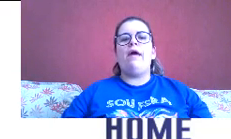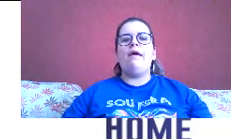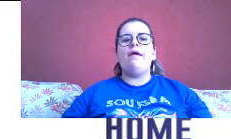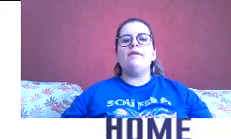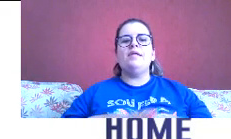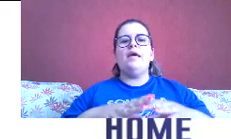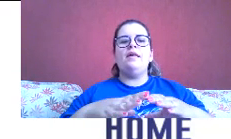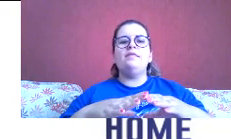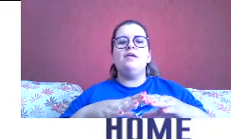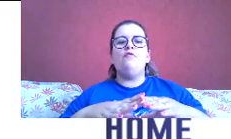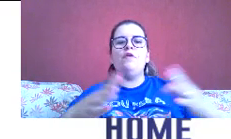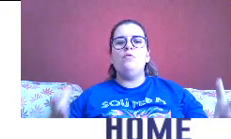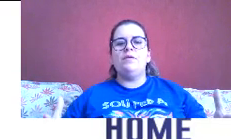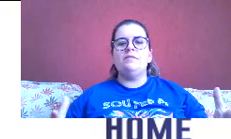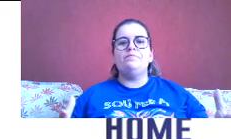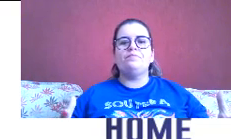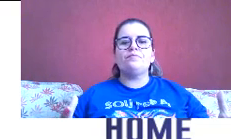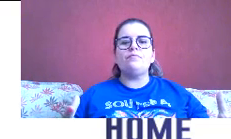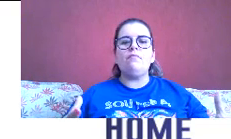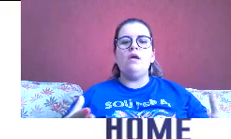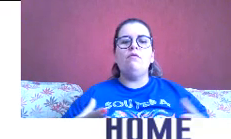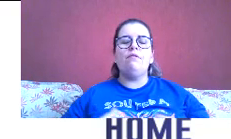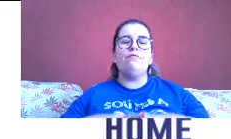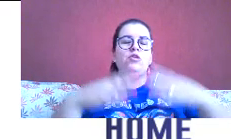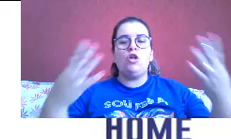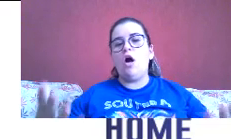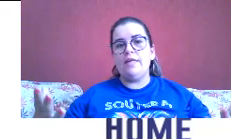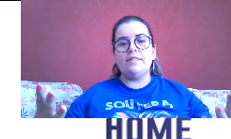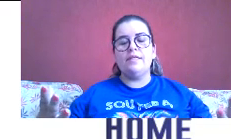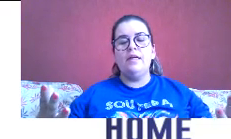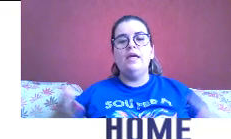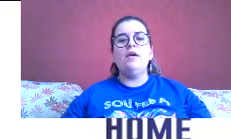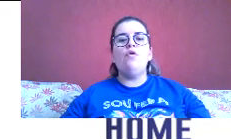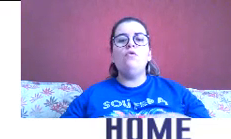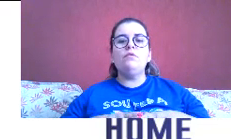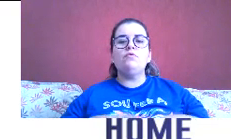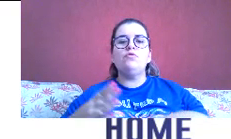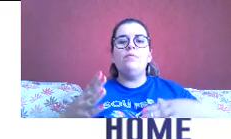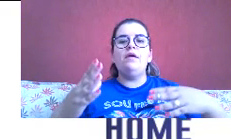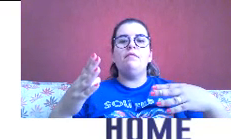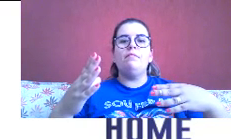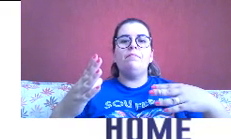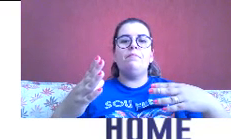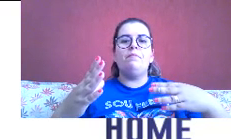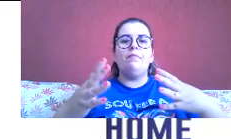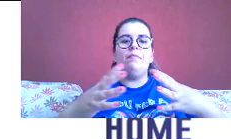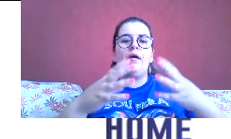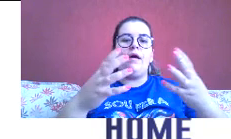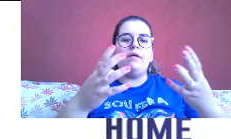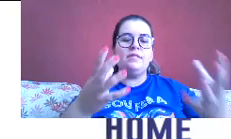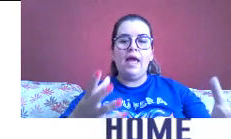eh assim eles são filmes histórias que contam sobre